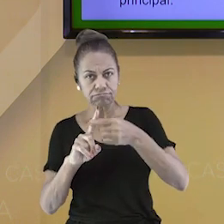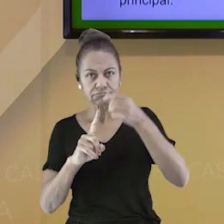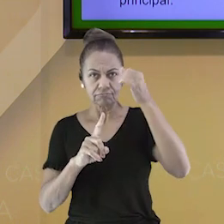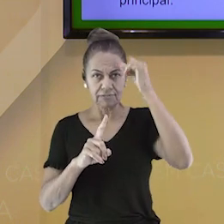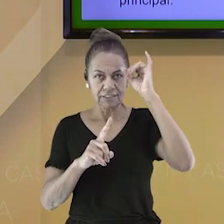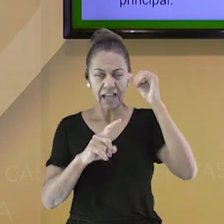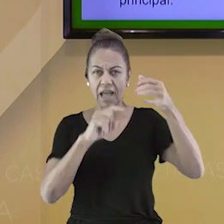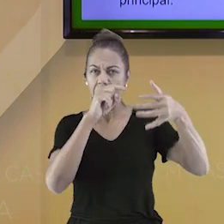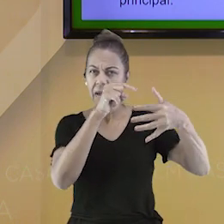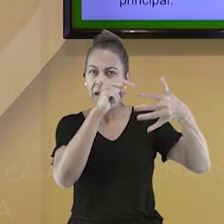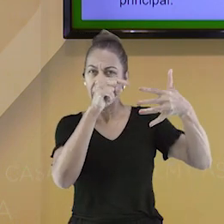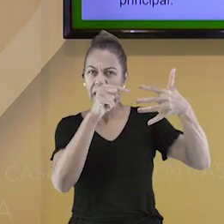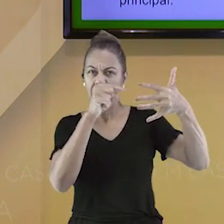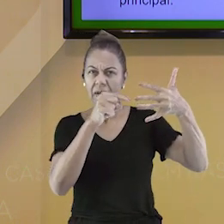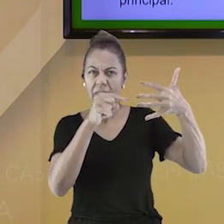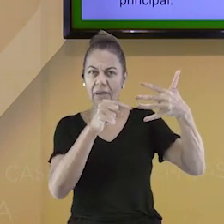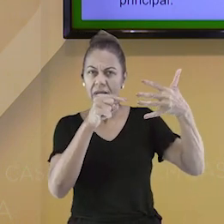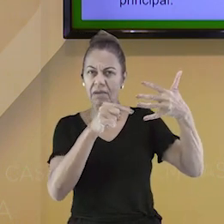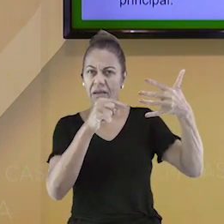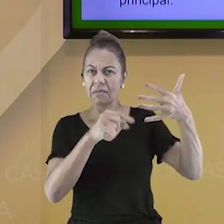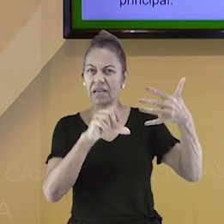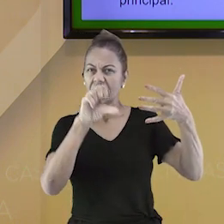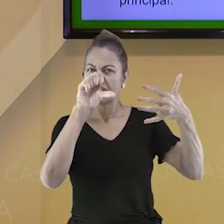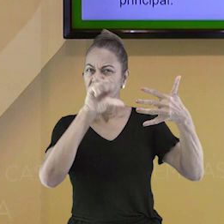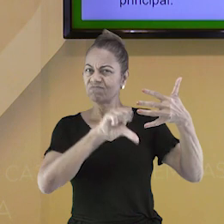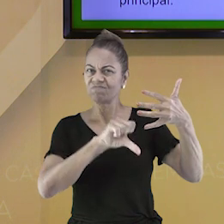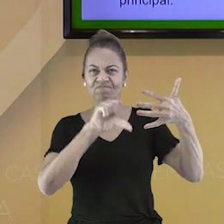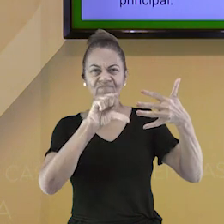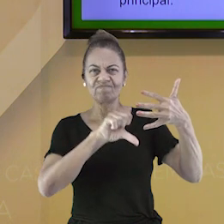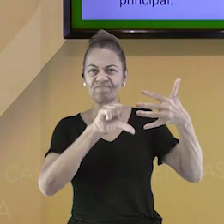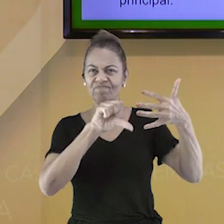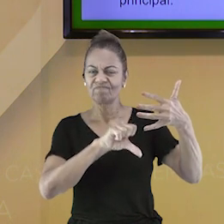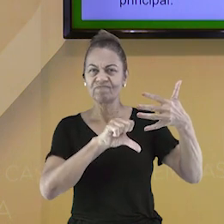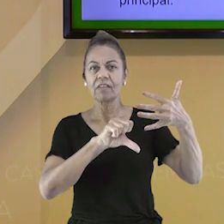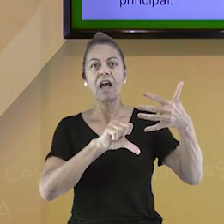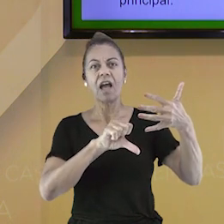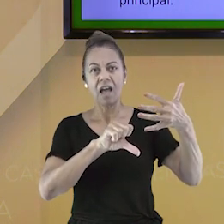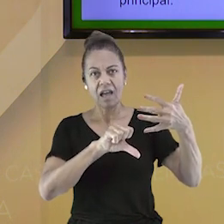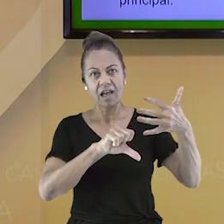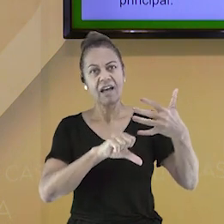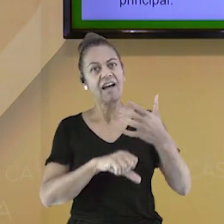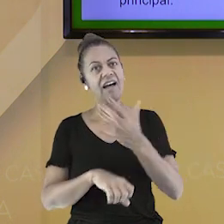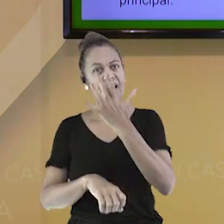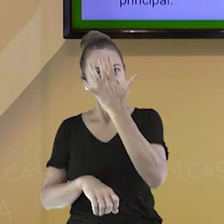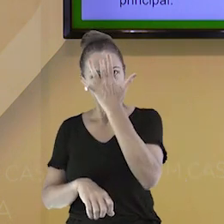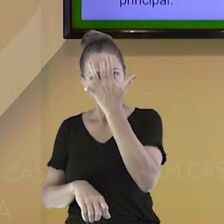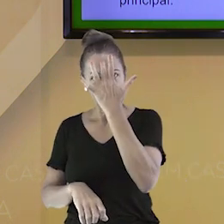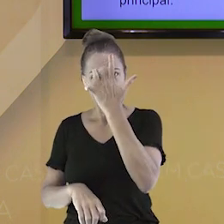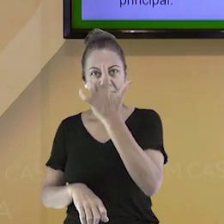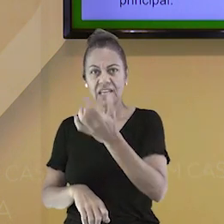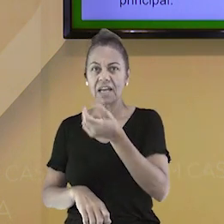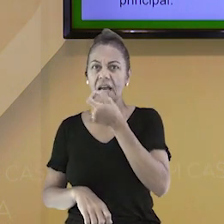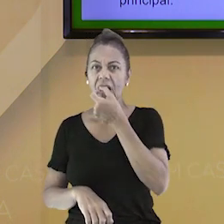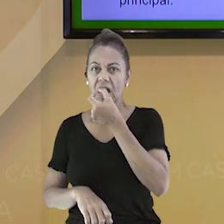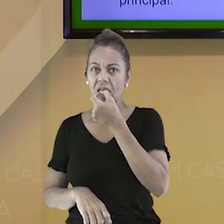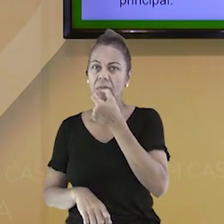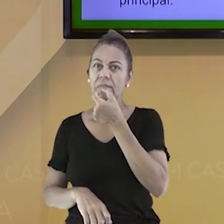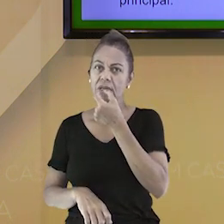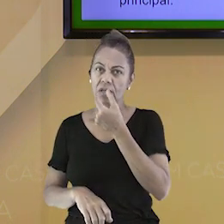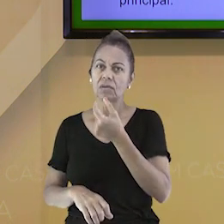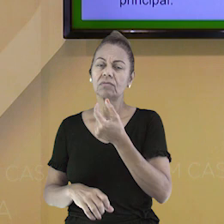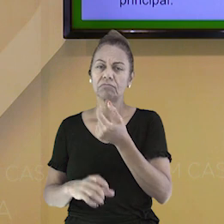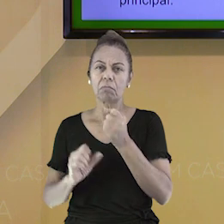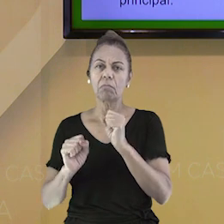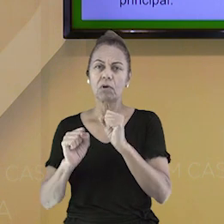regras anteriores. Caso algum dos procedimentos anteriores tenha possivelmente falhado, a ingestão dessa